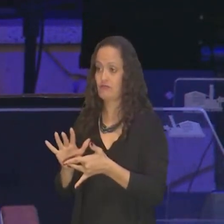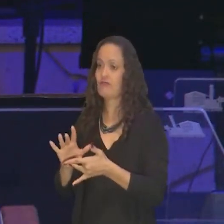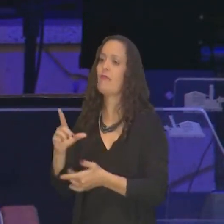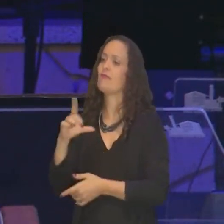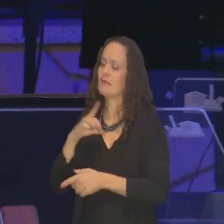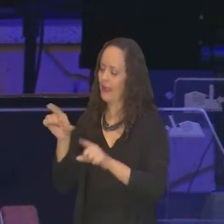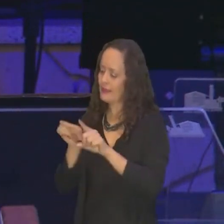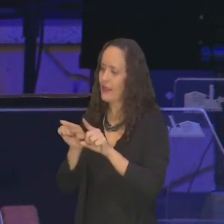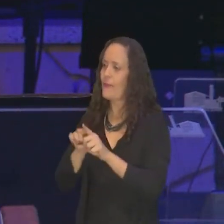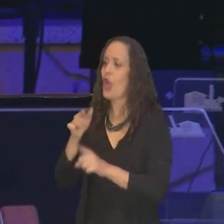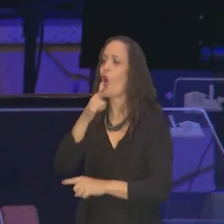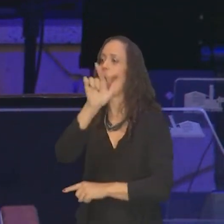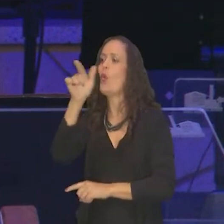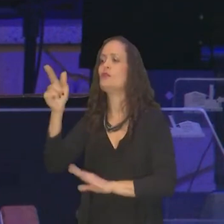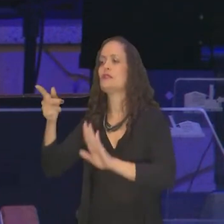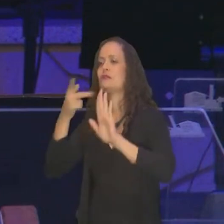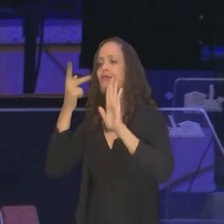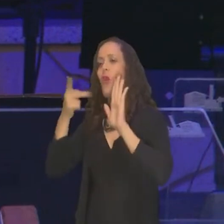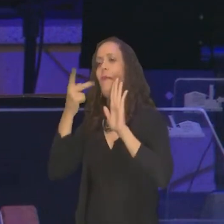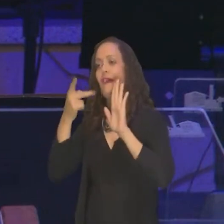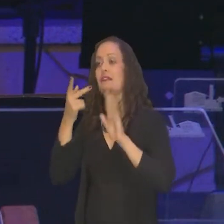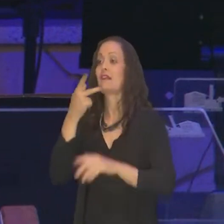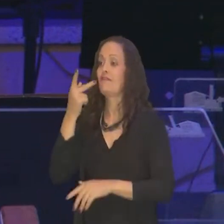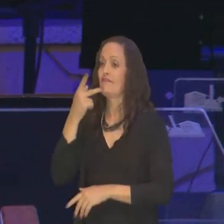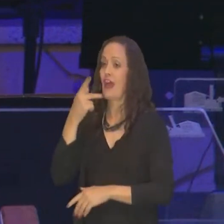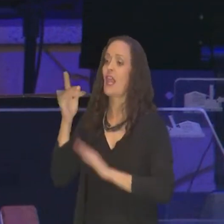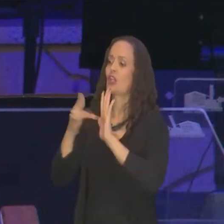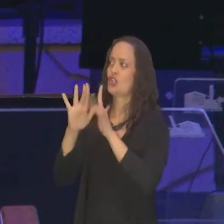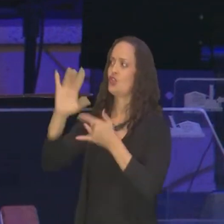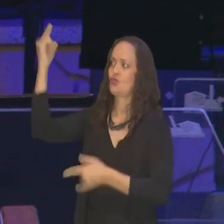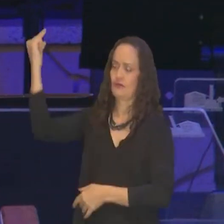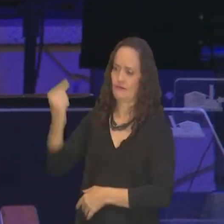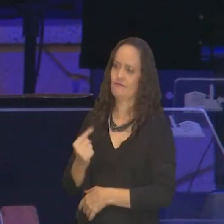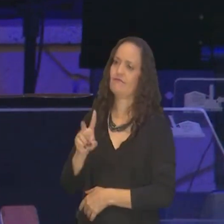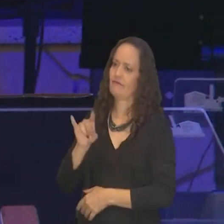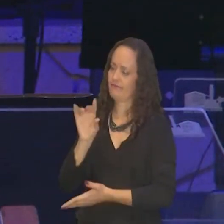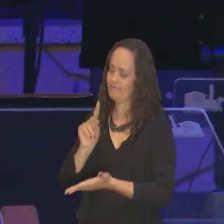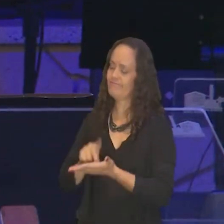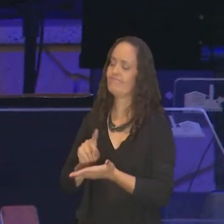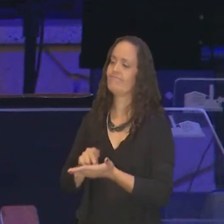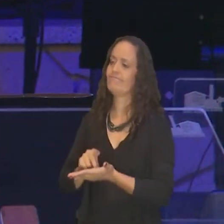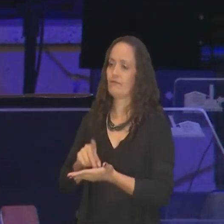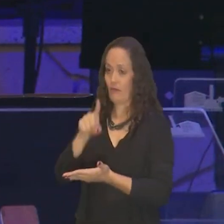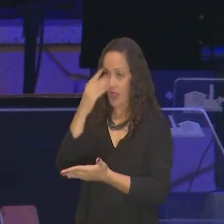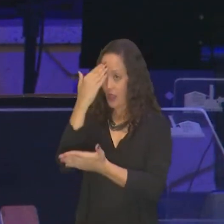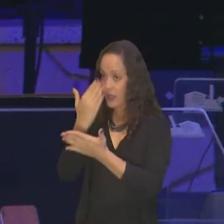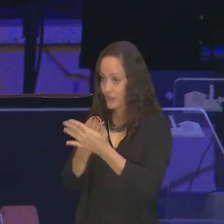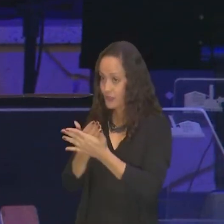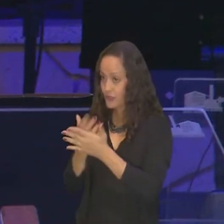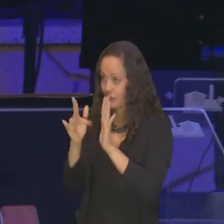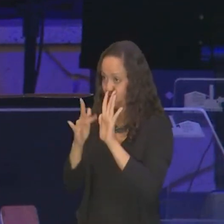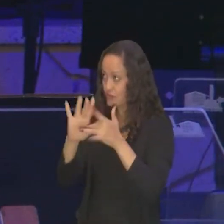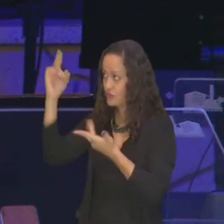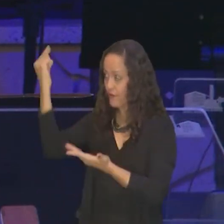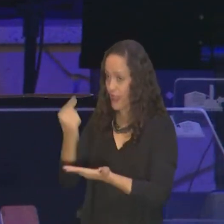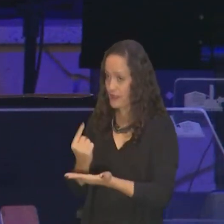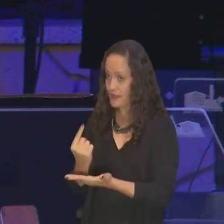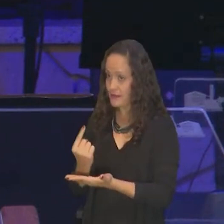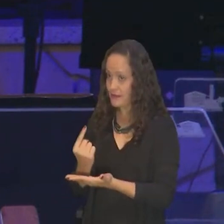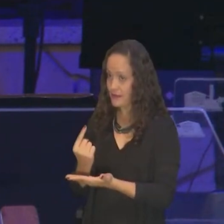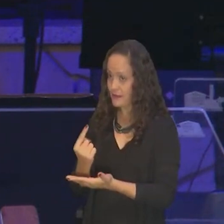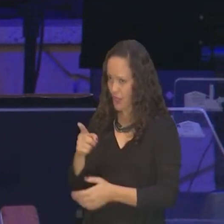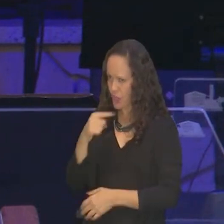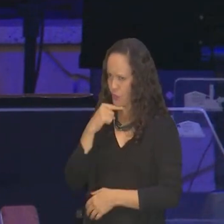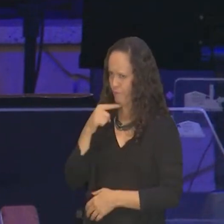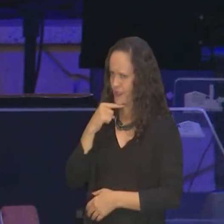outras profecias que dão conta que Ele virá. E aí, a gente acredita ou não? Tem dúvida